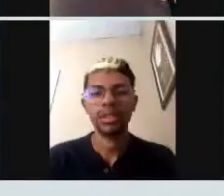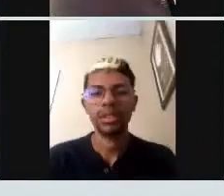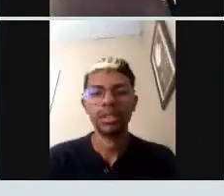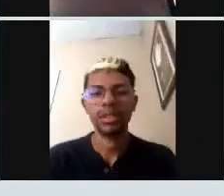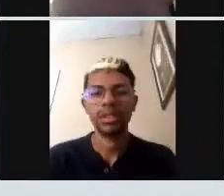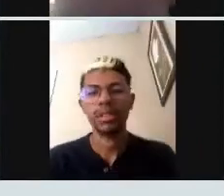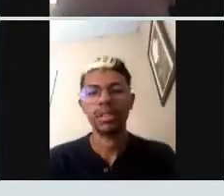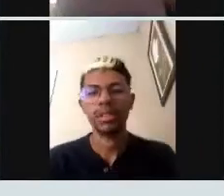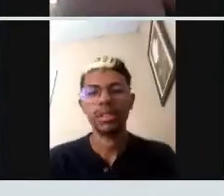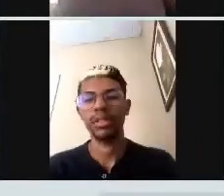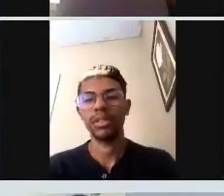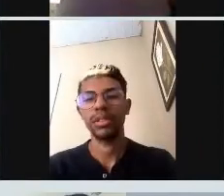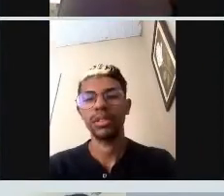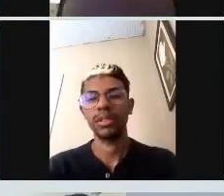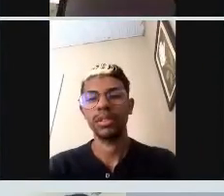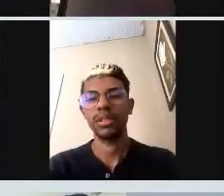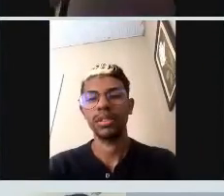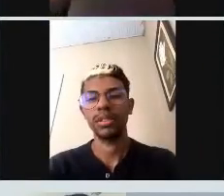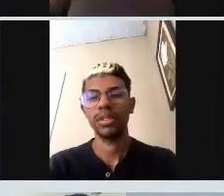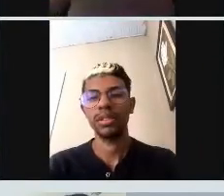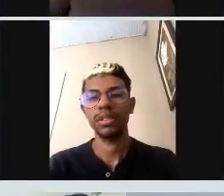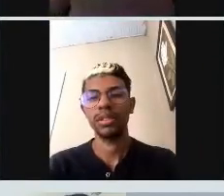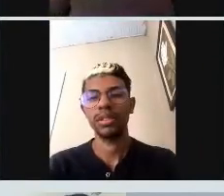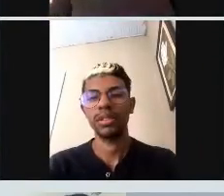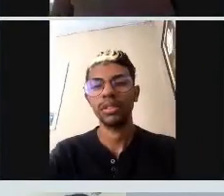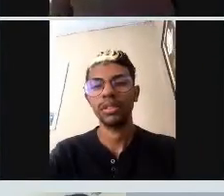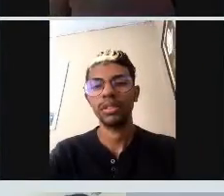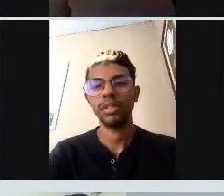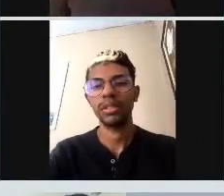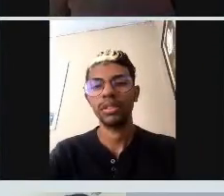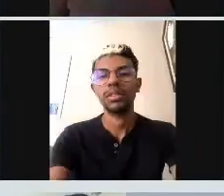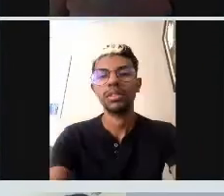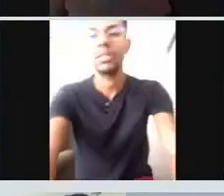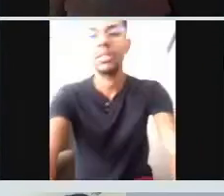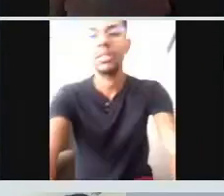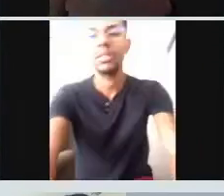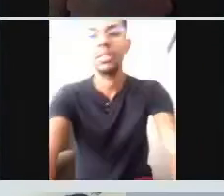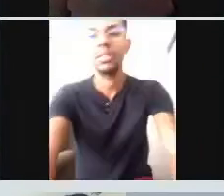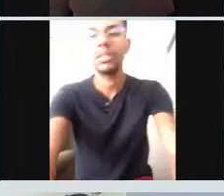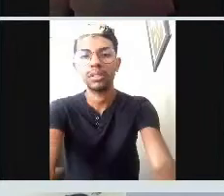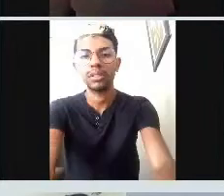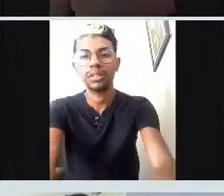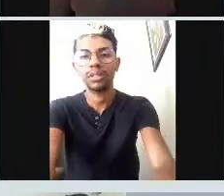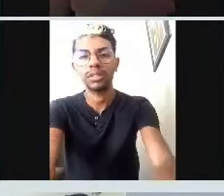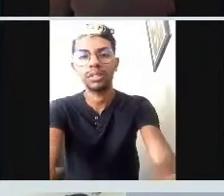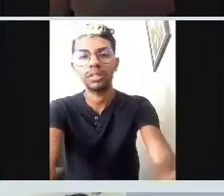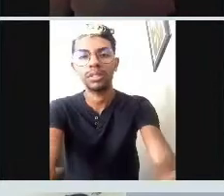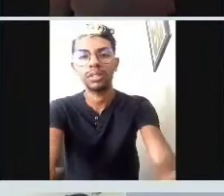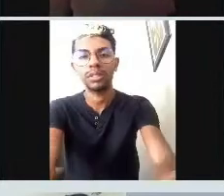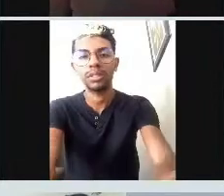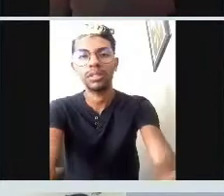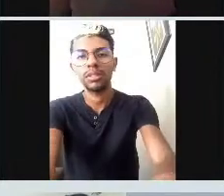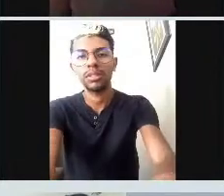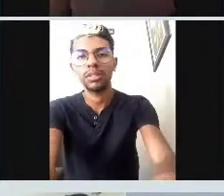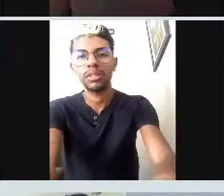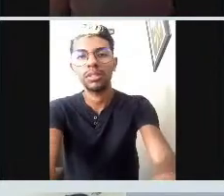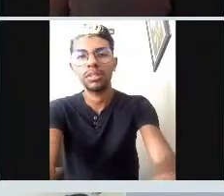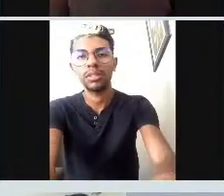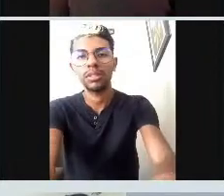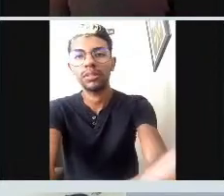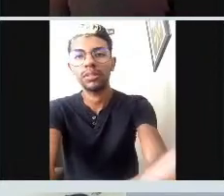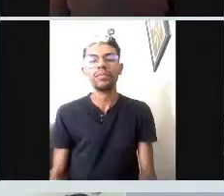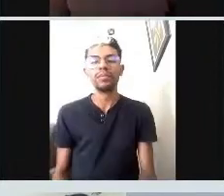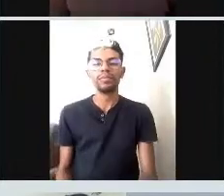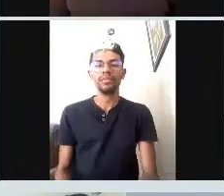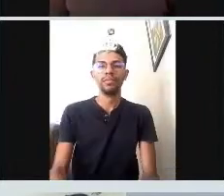que já está feita? Eu preferia que você fizesse outra para a gente já começar esse processo de treino, viu? Porque, querendo ou não, você